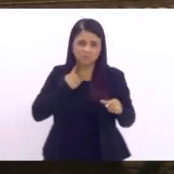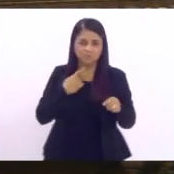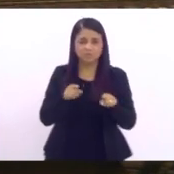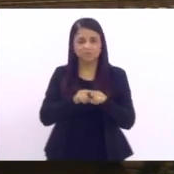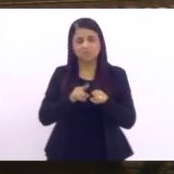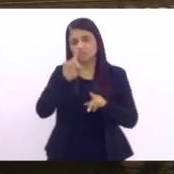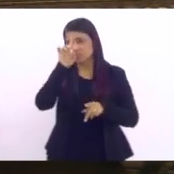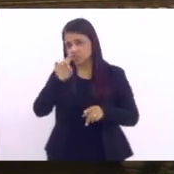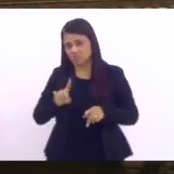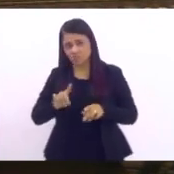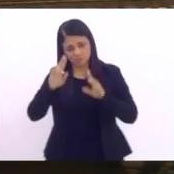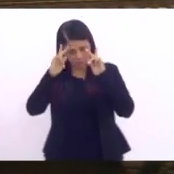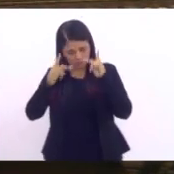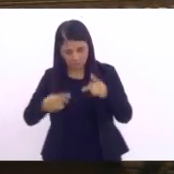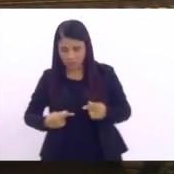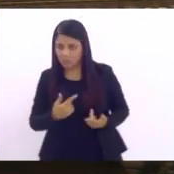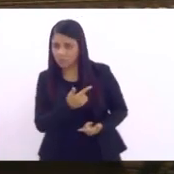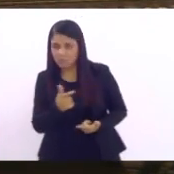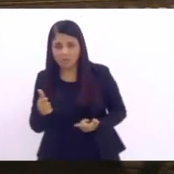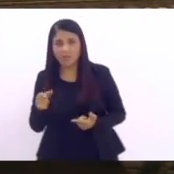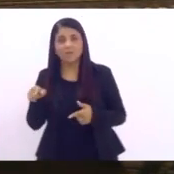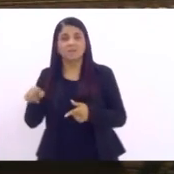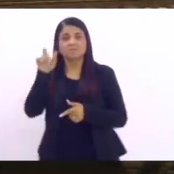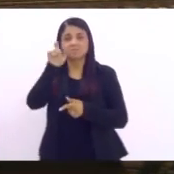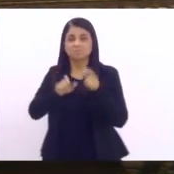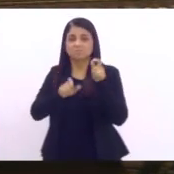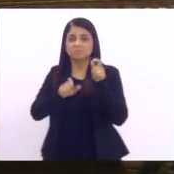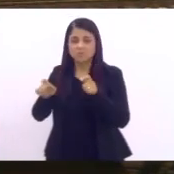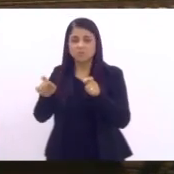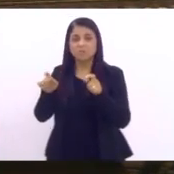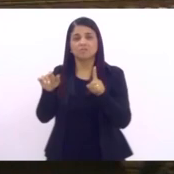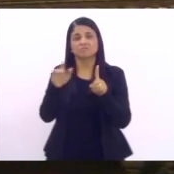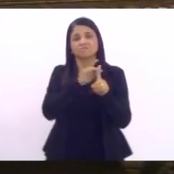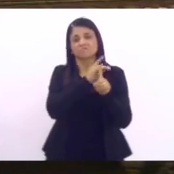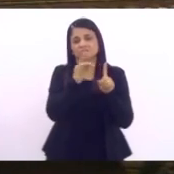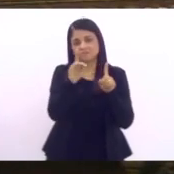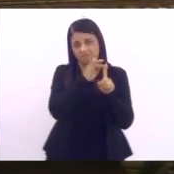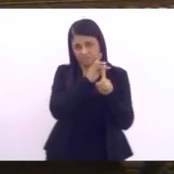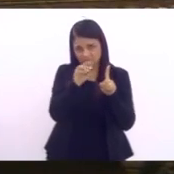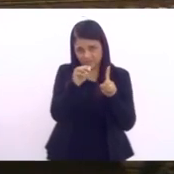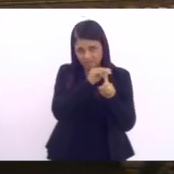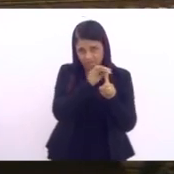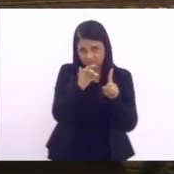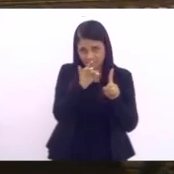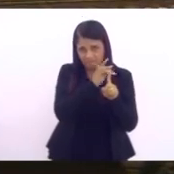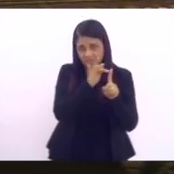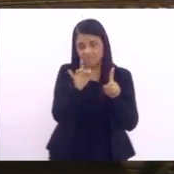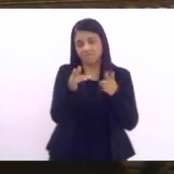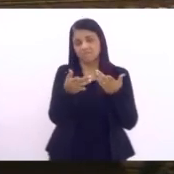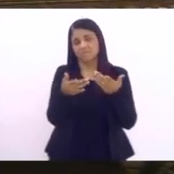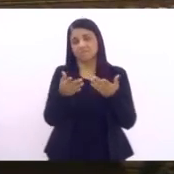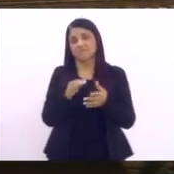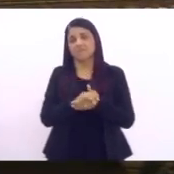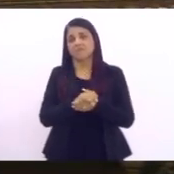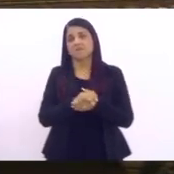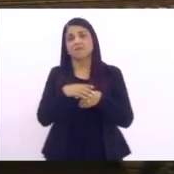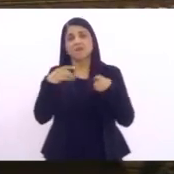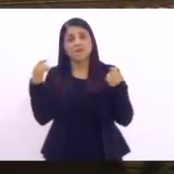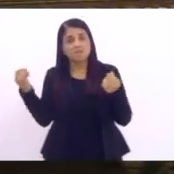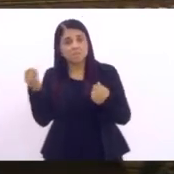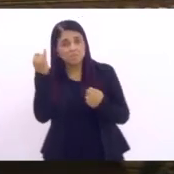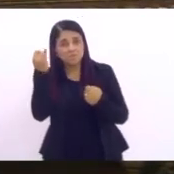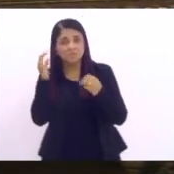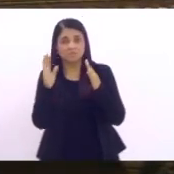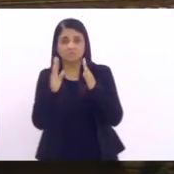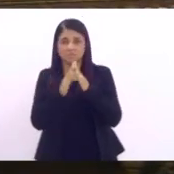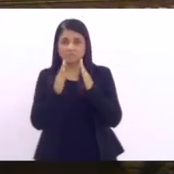ficam numa situação de maior fragilidade. Então, é importante que essas moradias, também construídas lá no Complexo